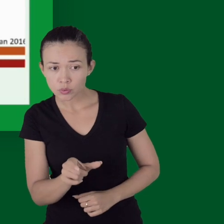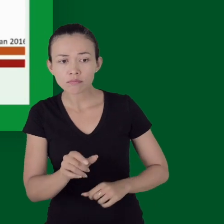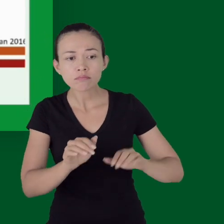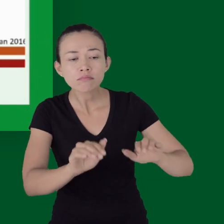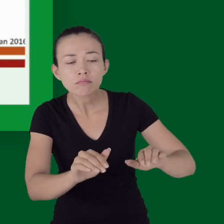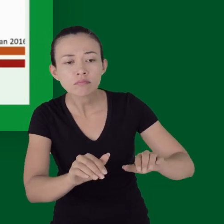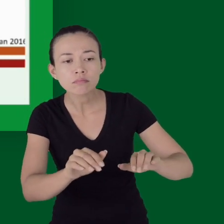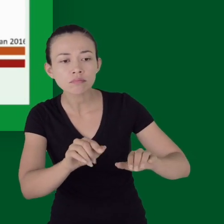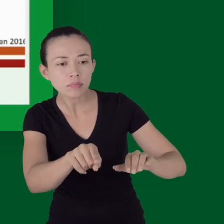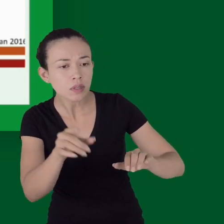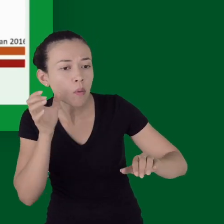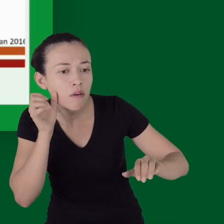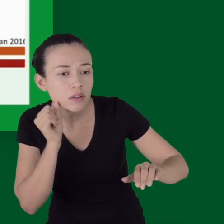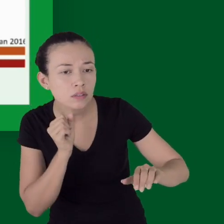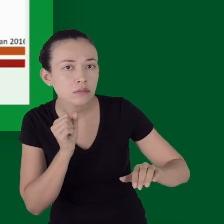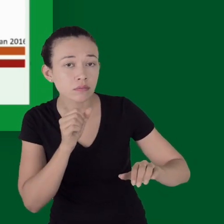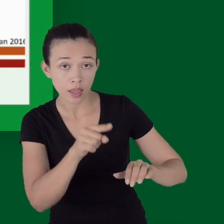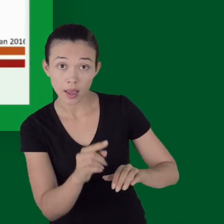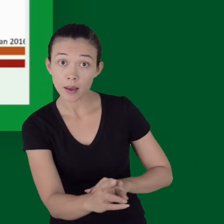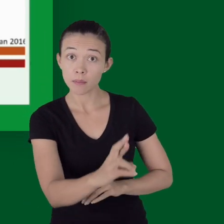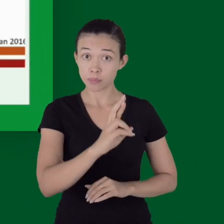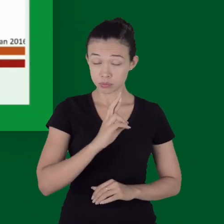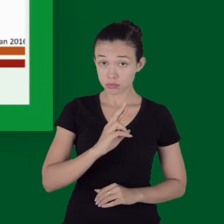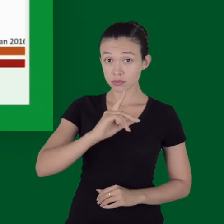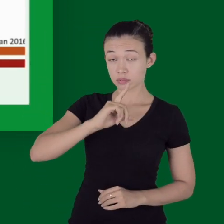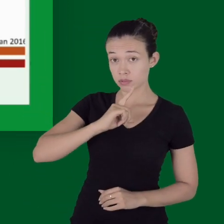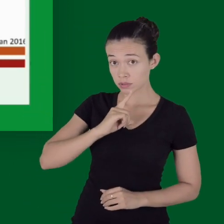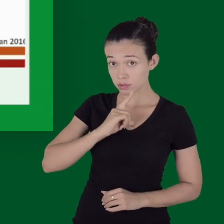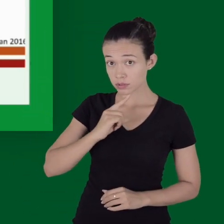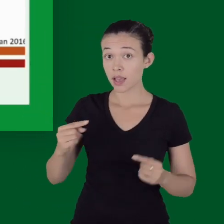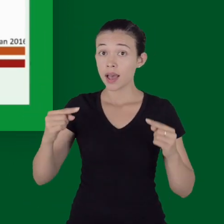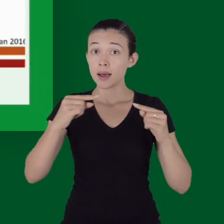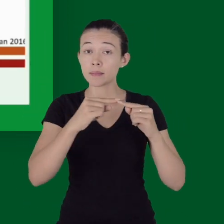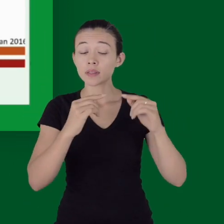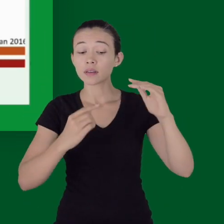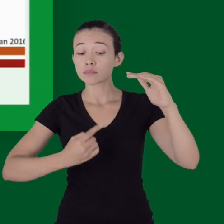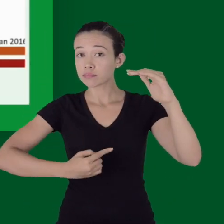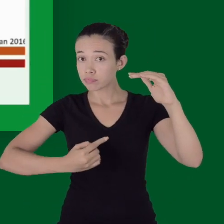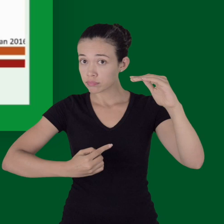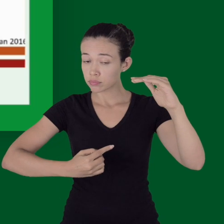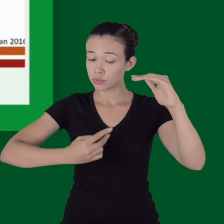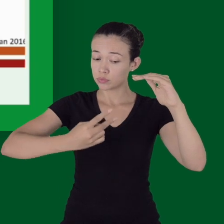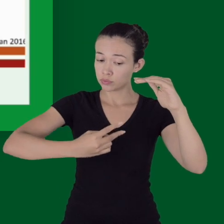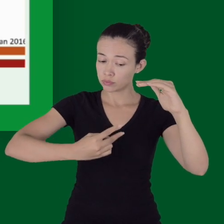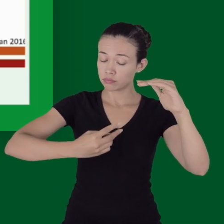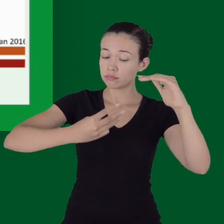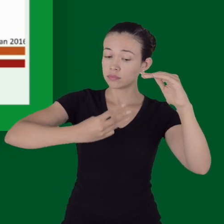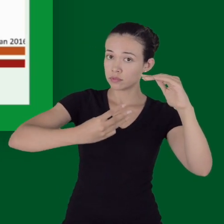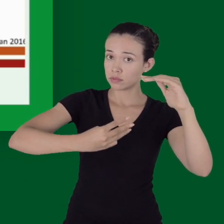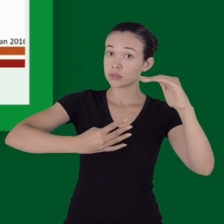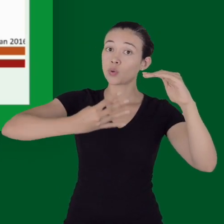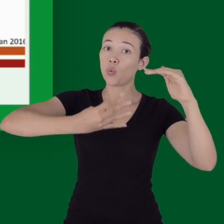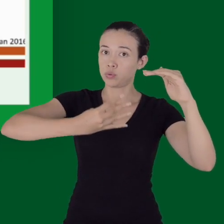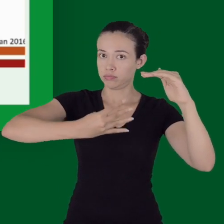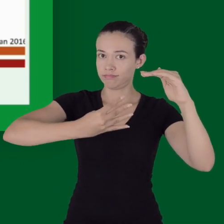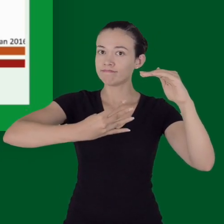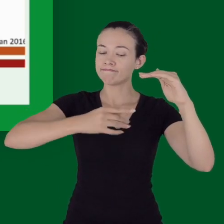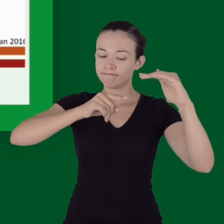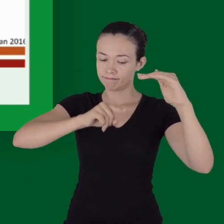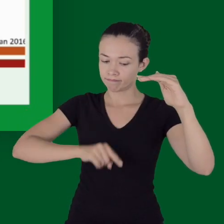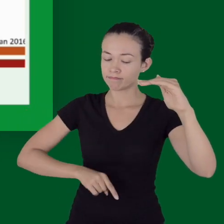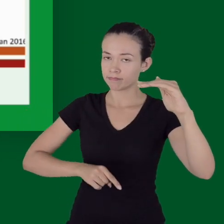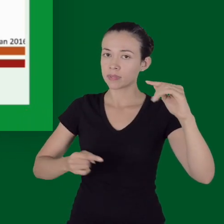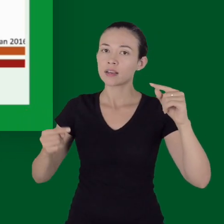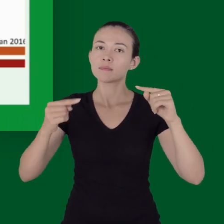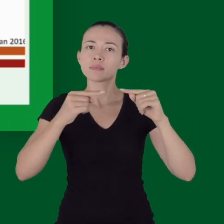afogamento. Você está me ouvindo? Se ele responde, a classificação vai estar entre 1 e 4,